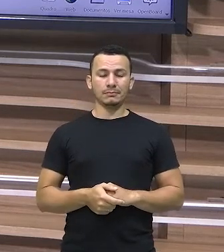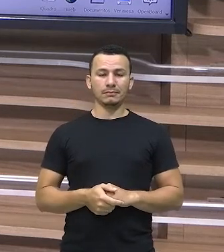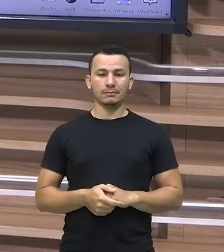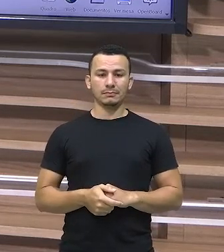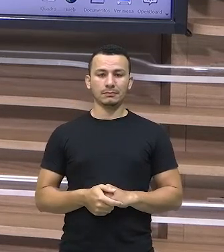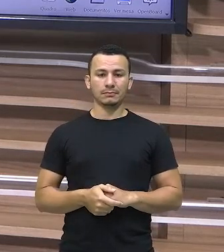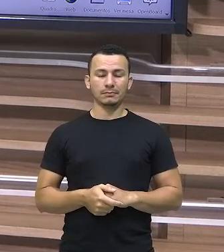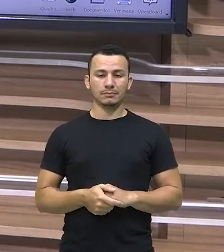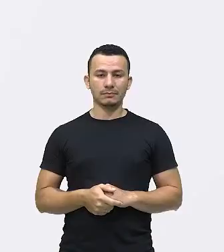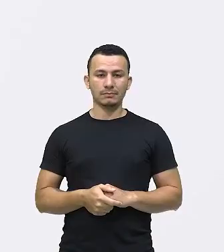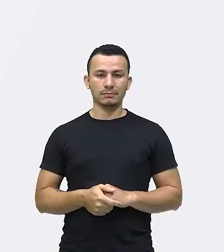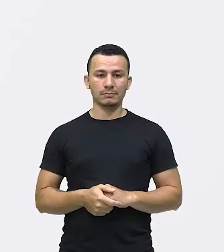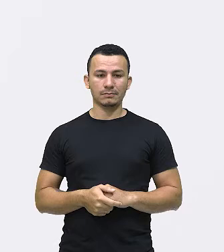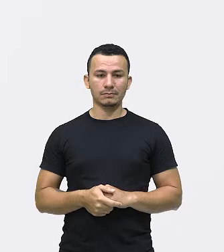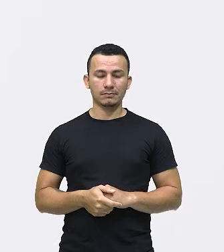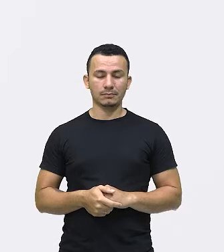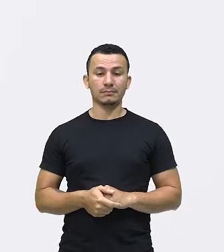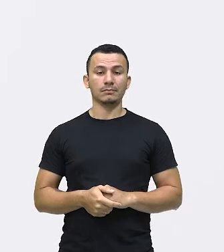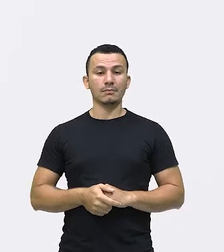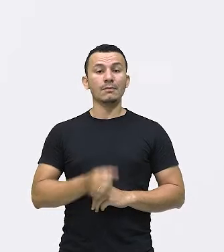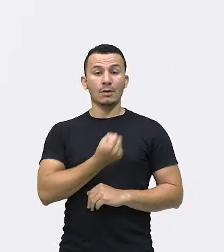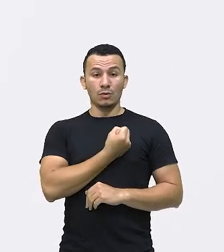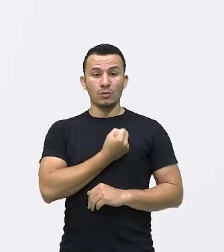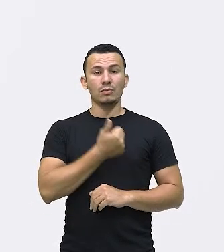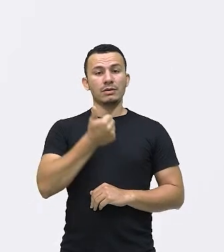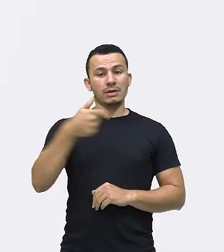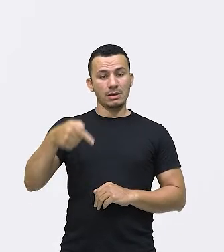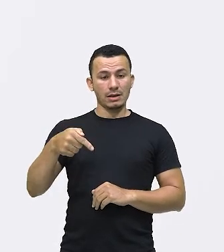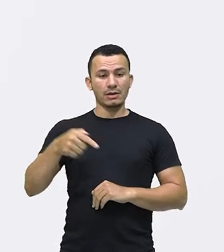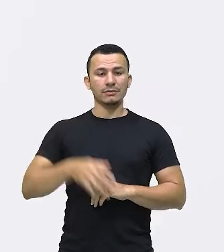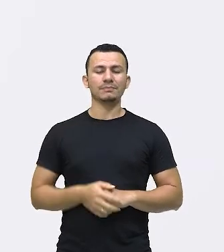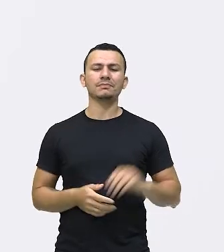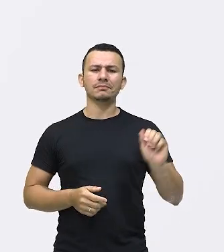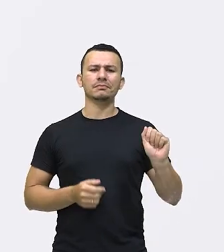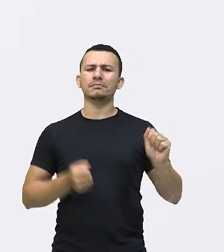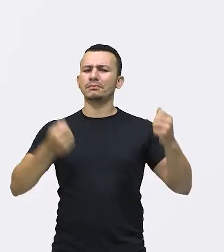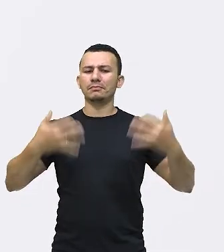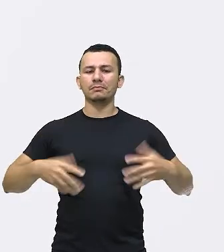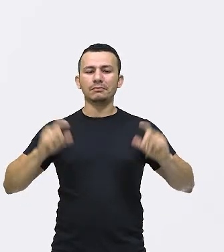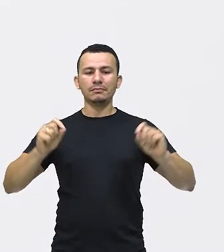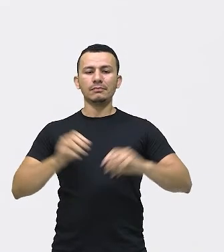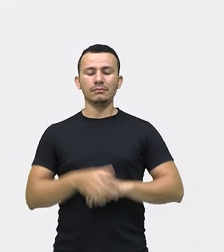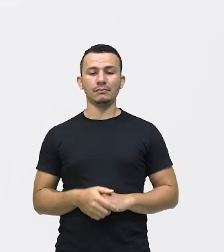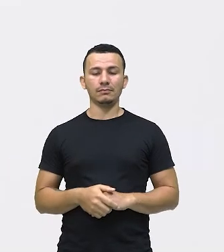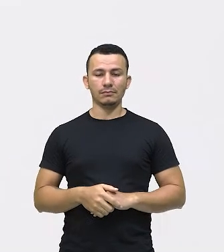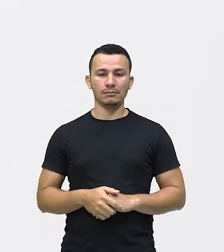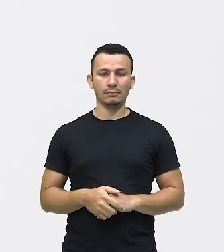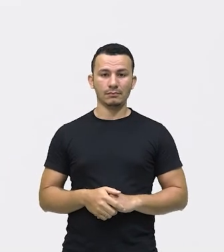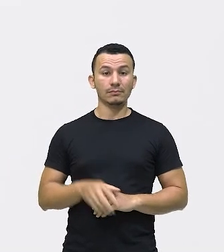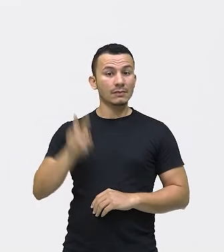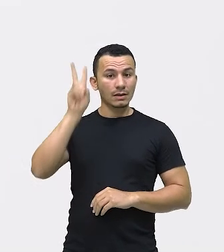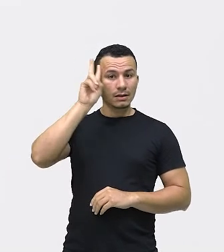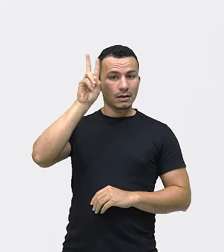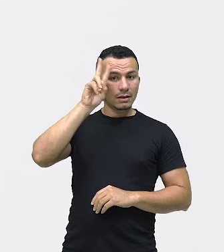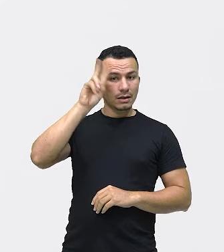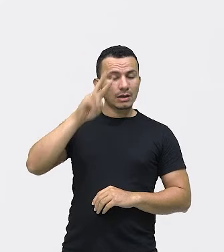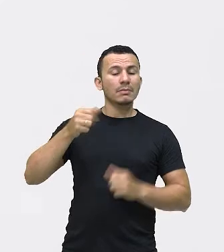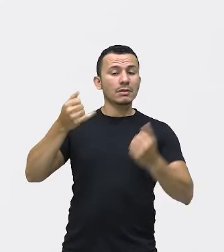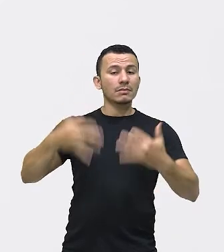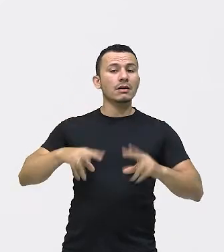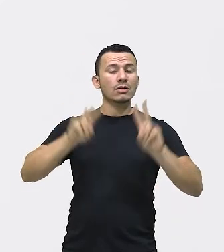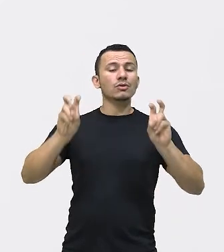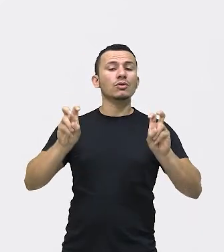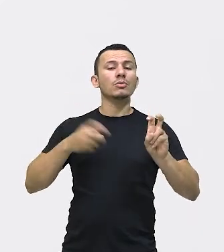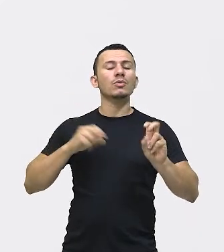Nossas alternativas da nossa questão de número 17, a letra A, nos diz o seguinte. Lembrando que estamos falando sobre o quê?